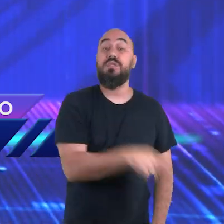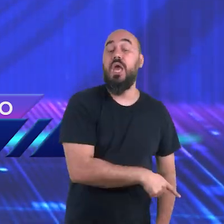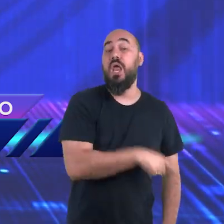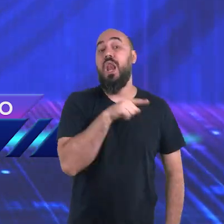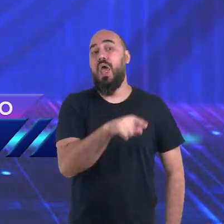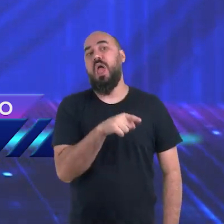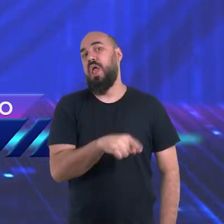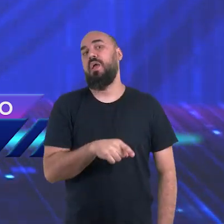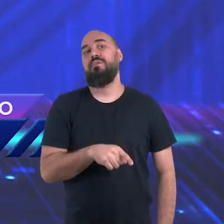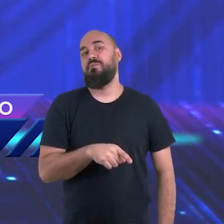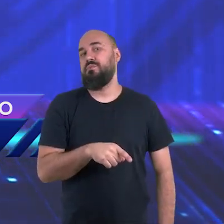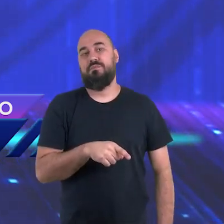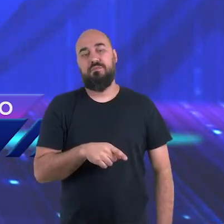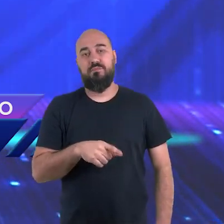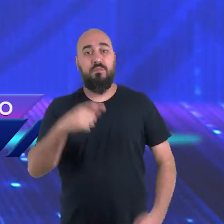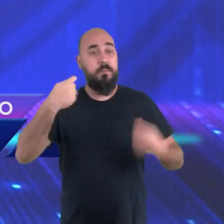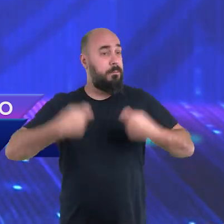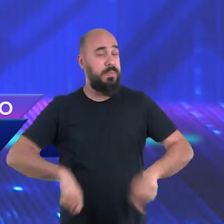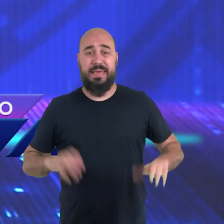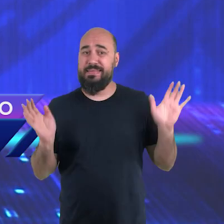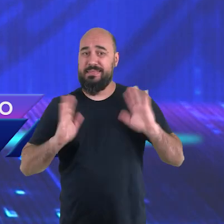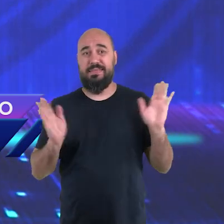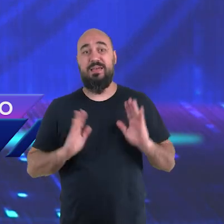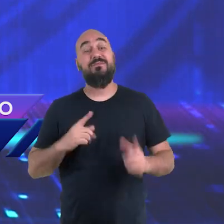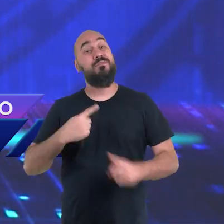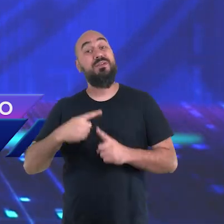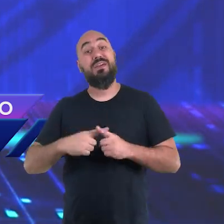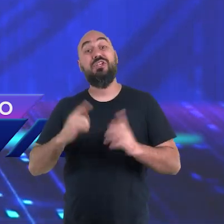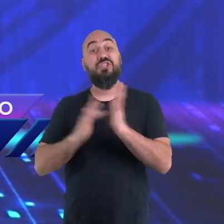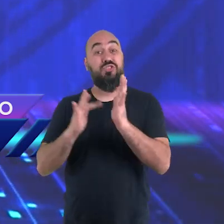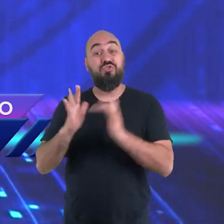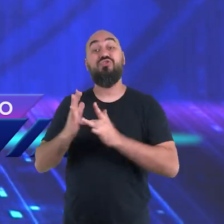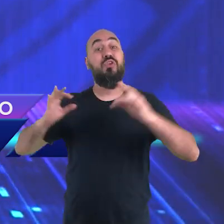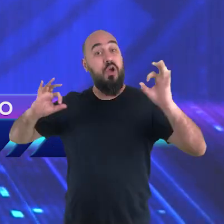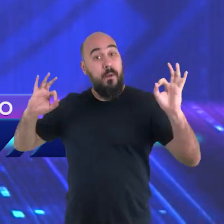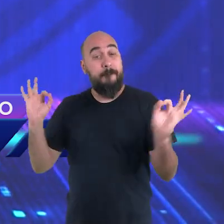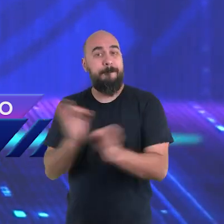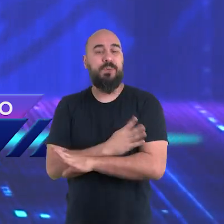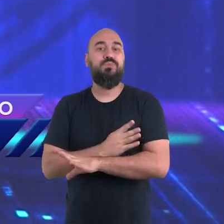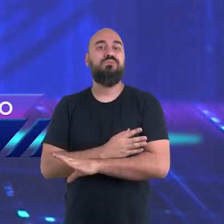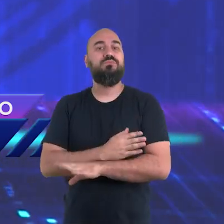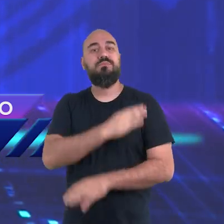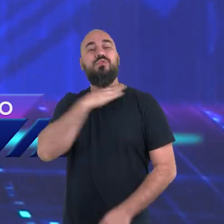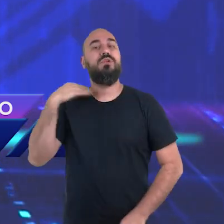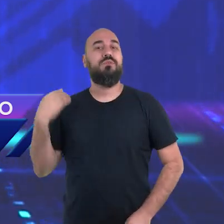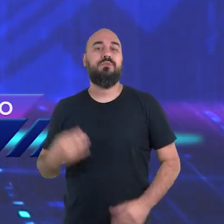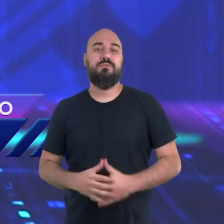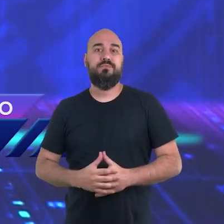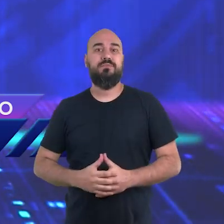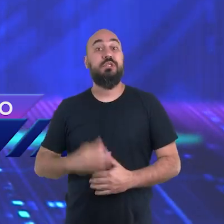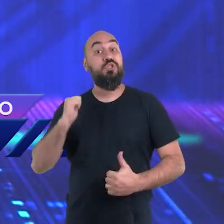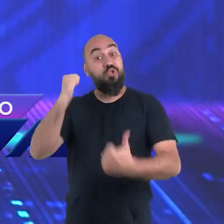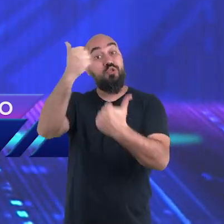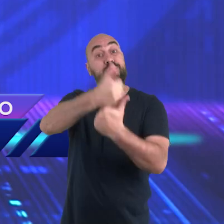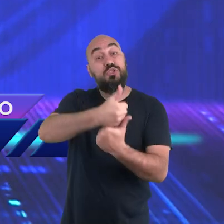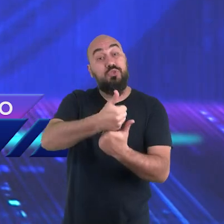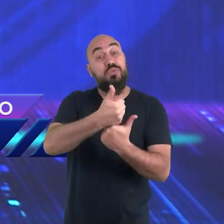mais necessário para o ser humano, porque Jesus havia morrido no lugar do pecador, no lugar